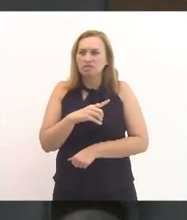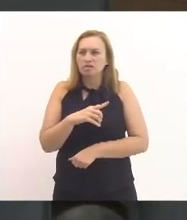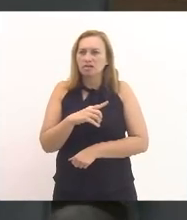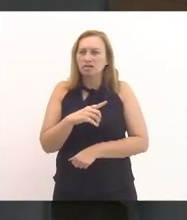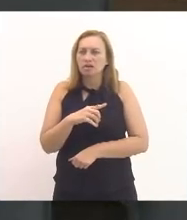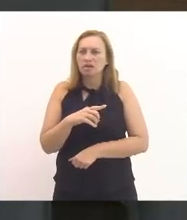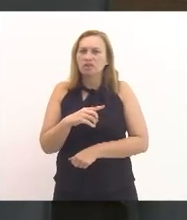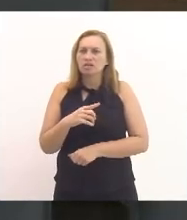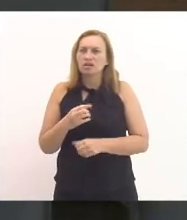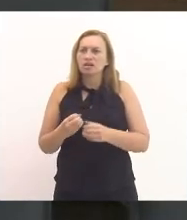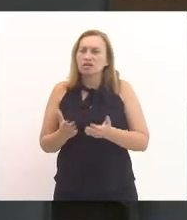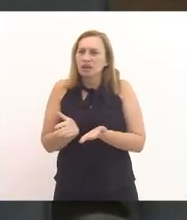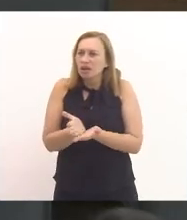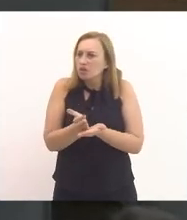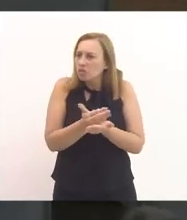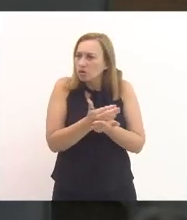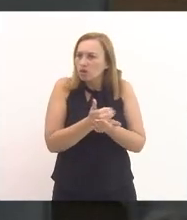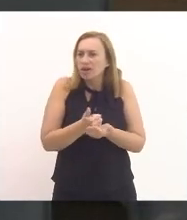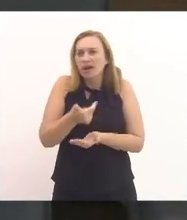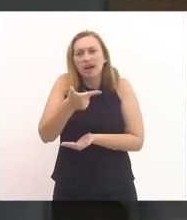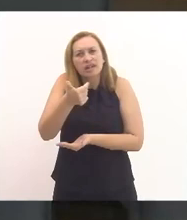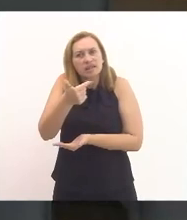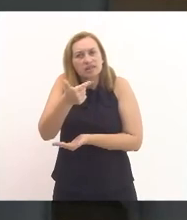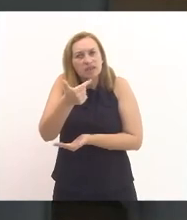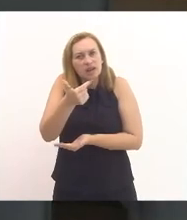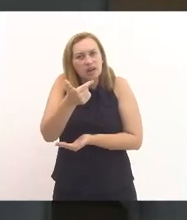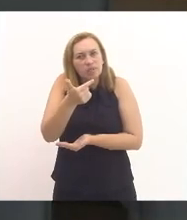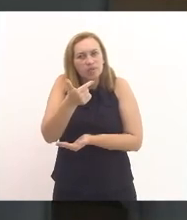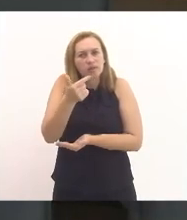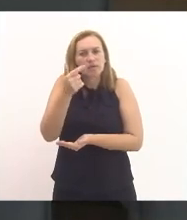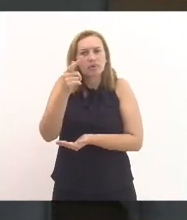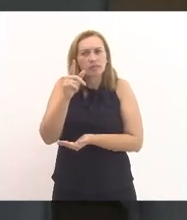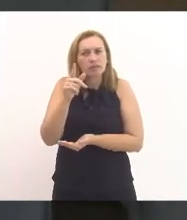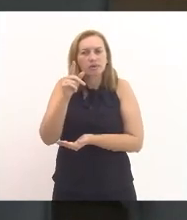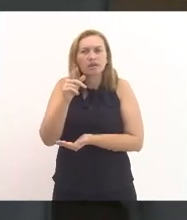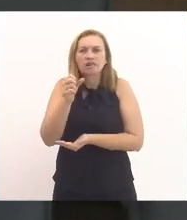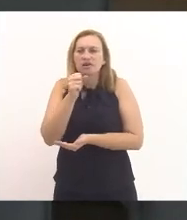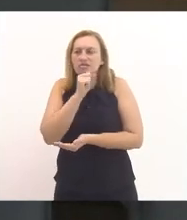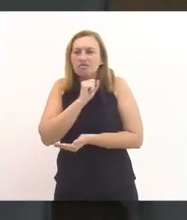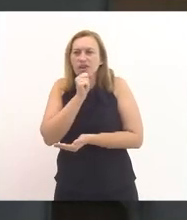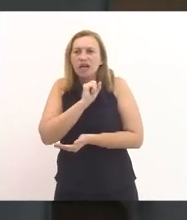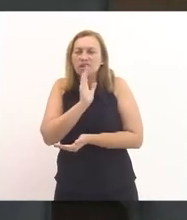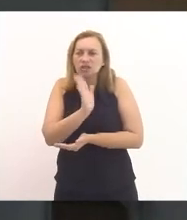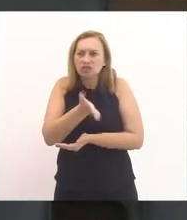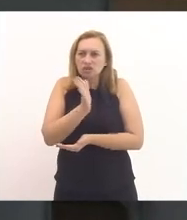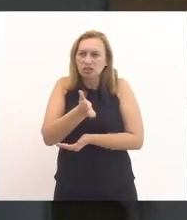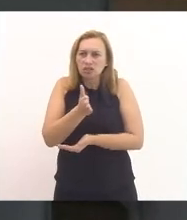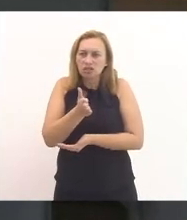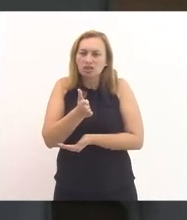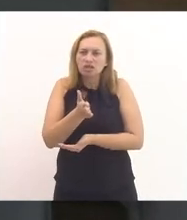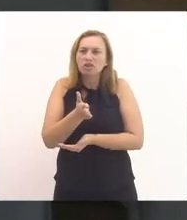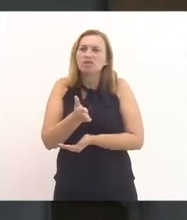promovendo a recolher as armas da plataforma tal de jaíza antigas né a tanto 844 para